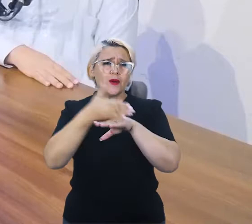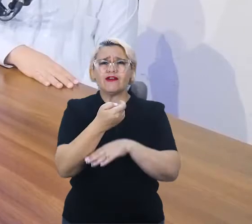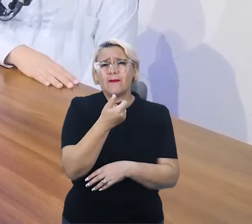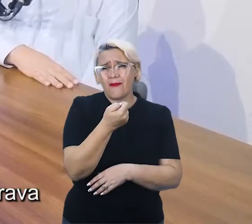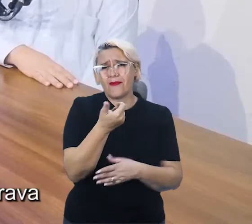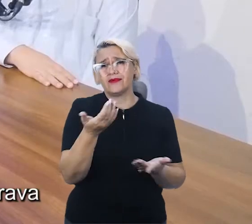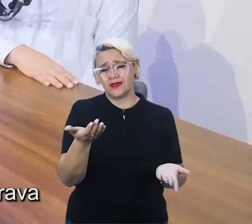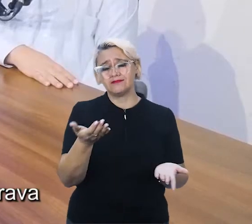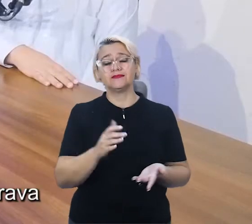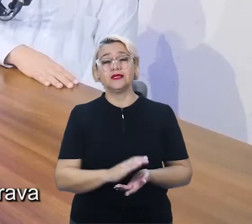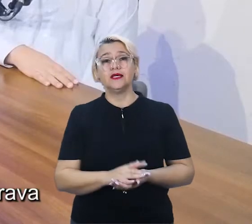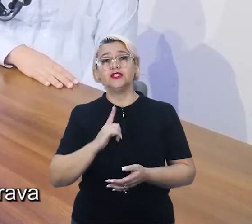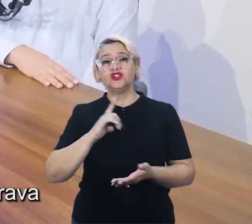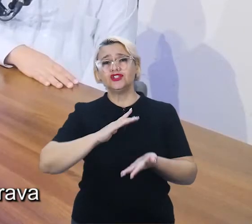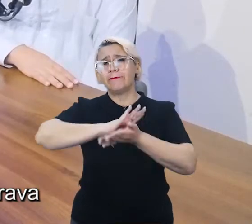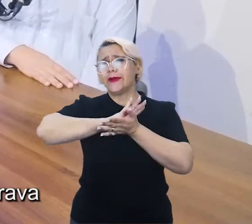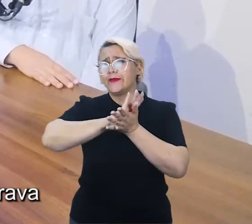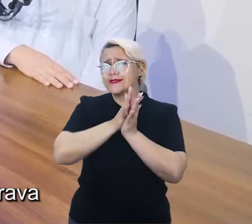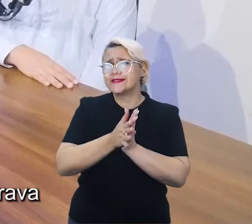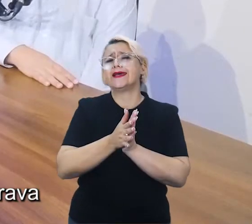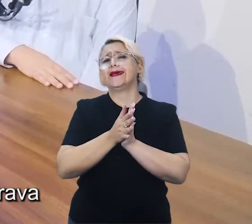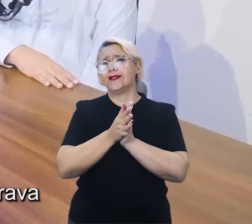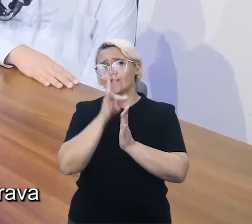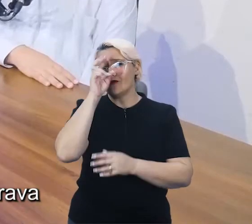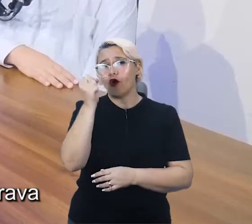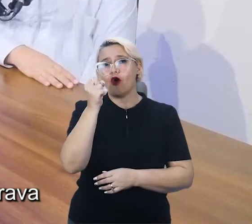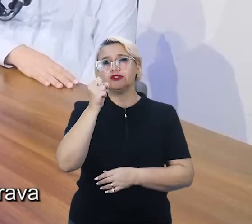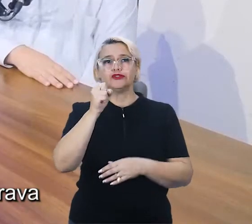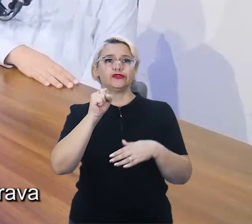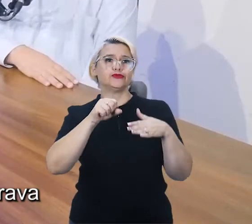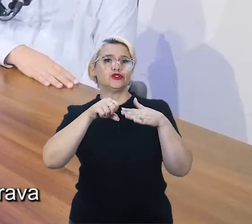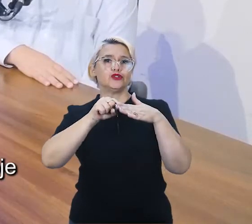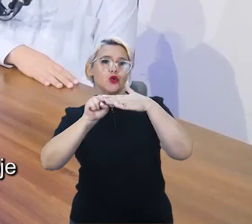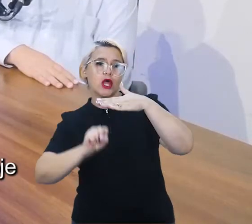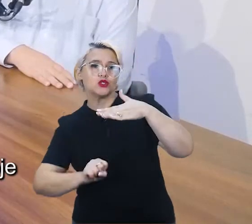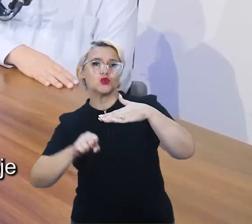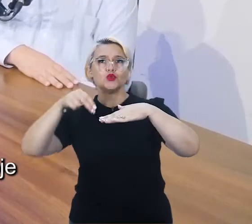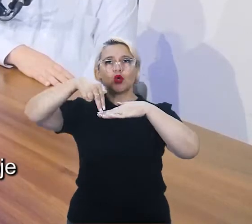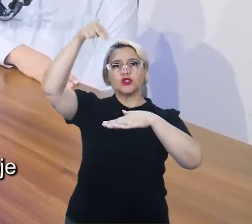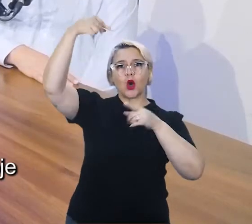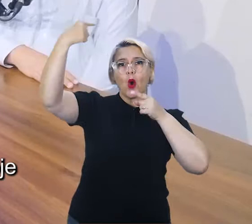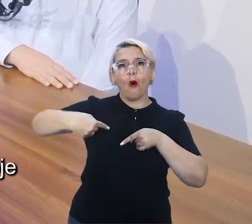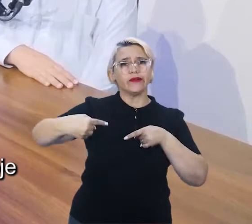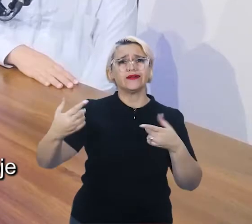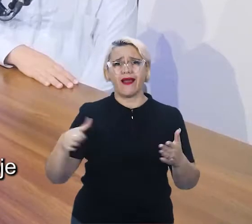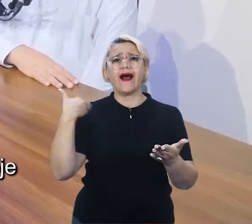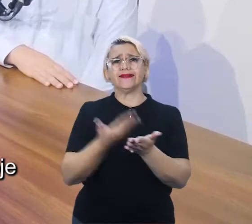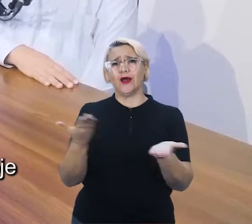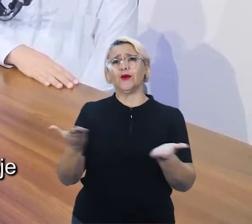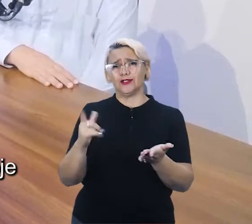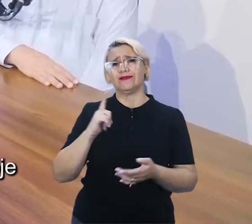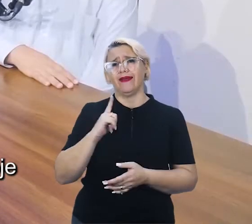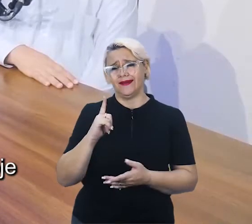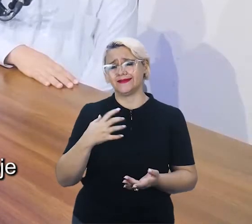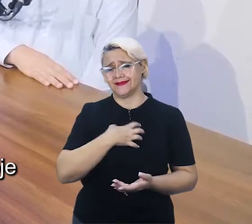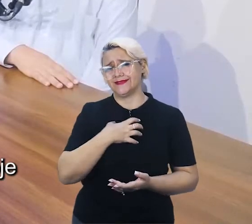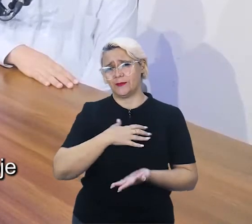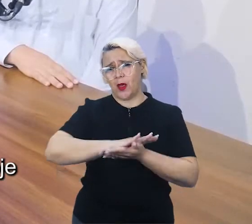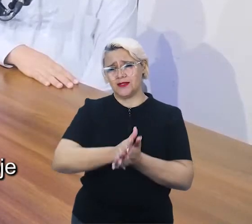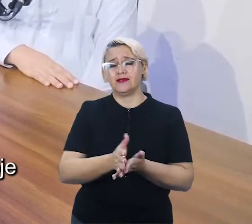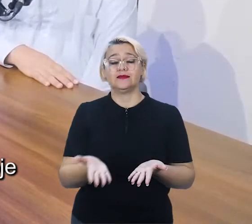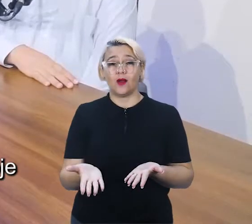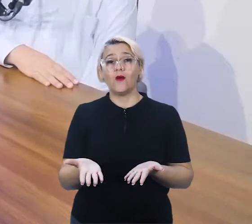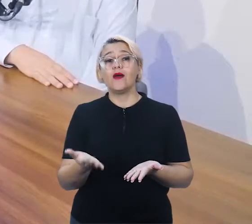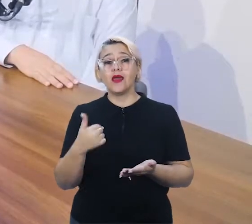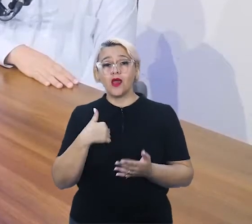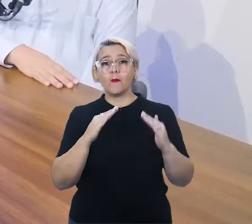também, né? E tinha um preconceito muito grande da Zona Sul com quem morava na Zona Norte, que eu acho que até hoje tem. E o fato de ser